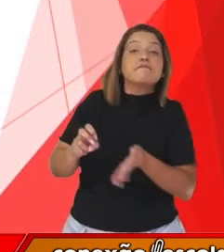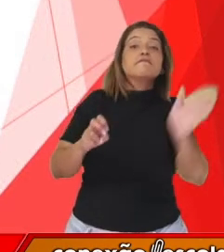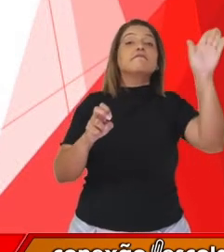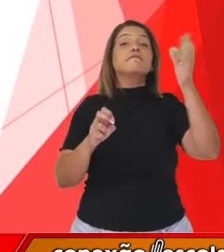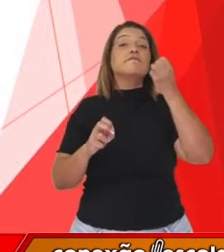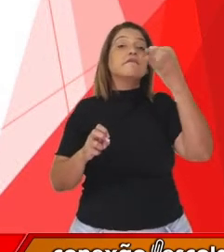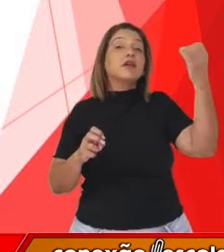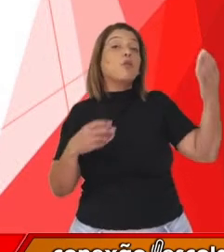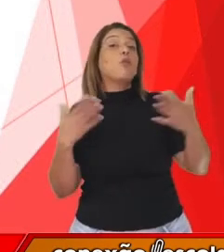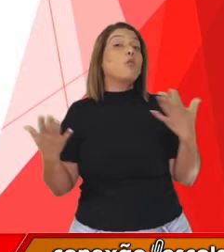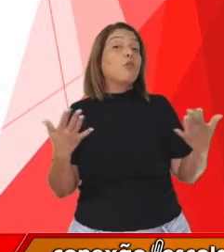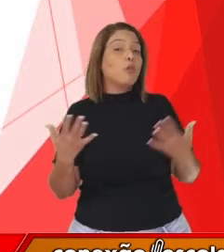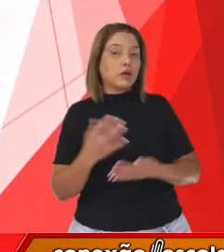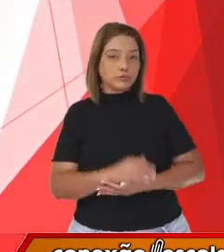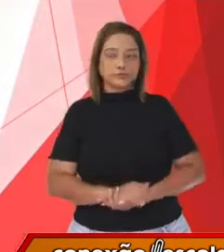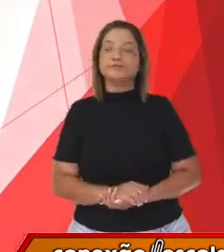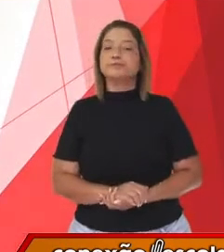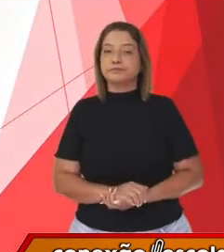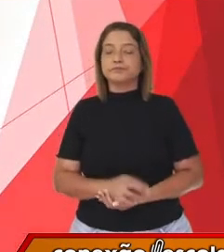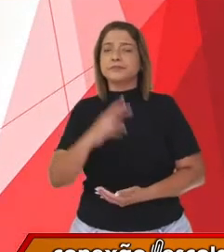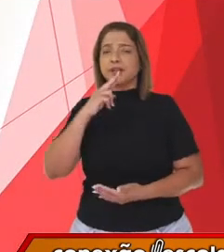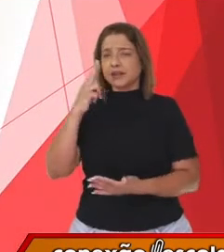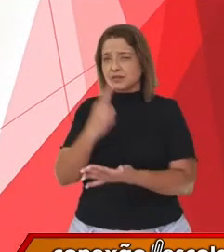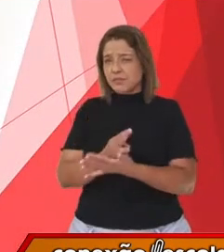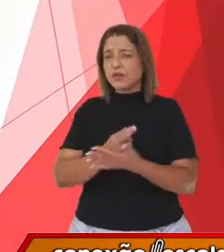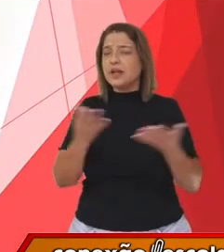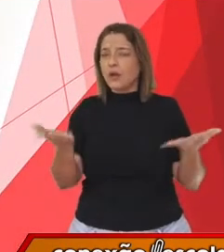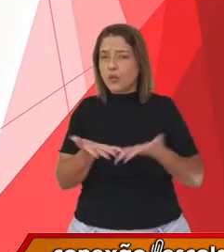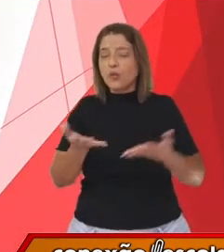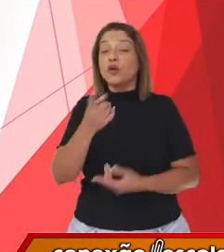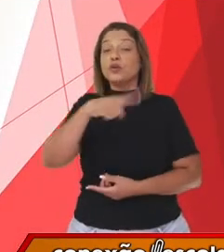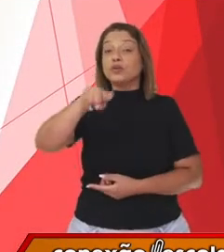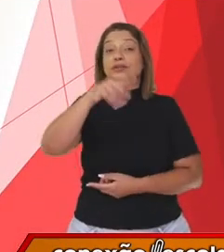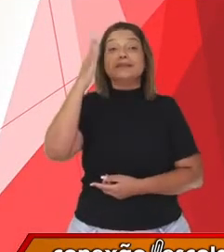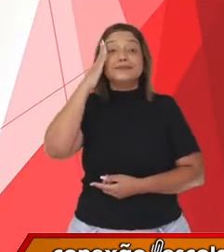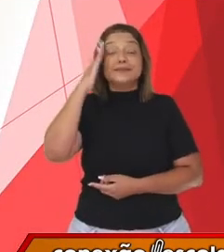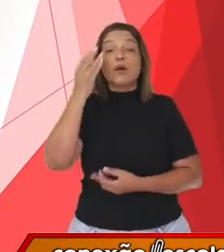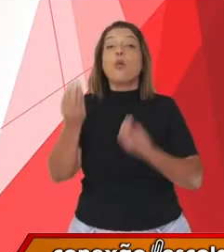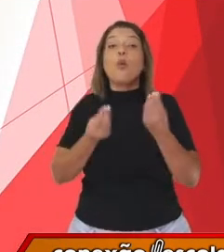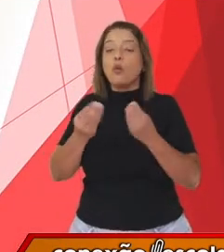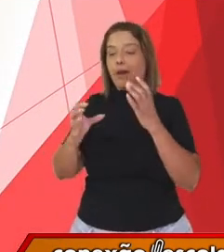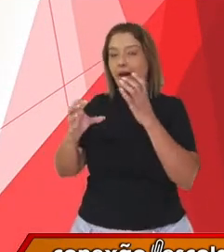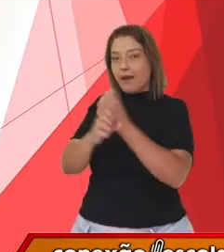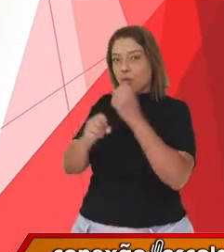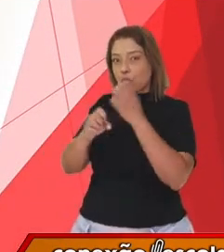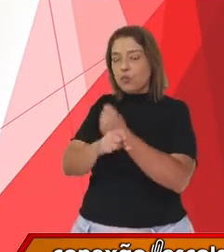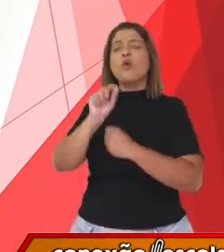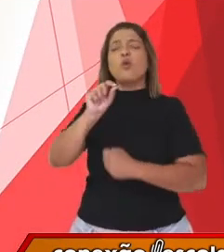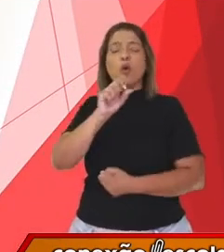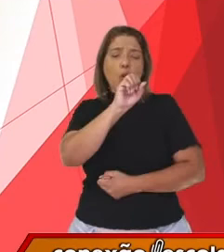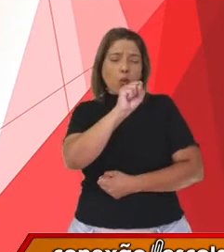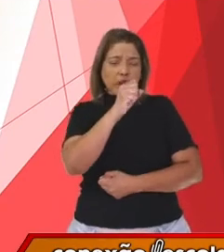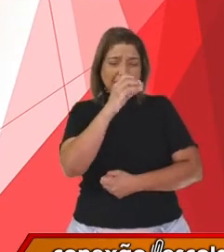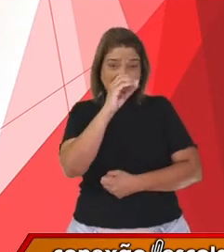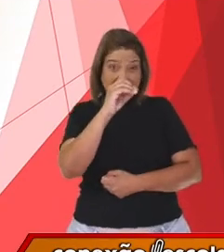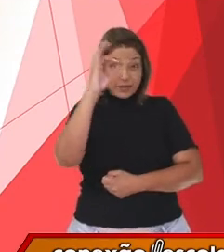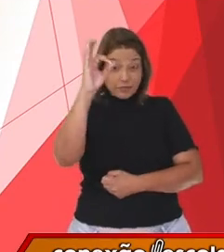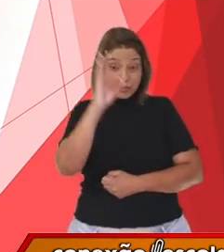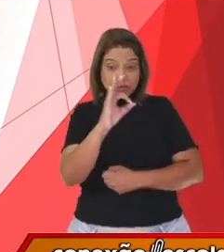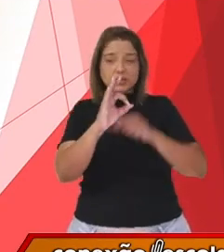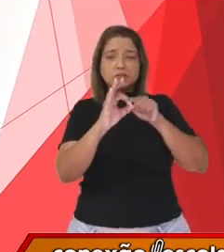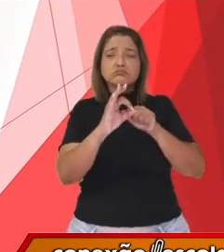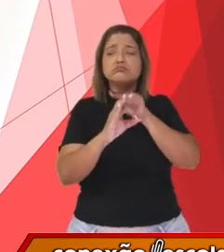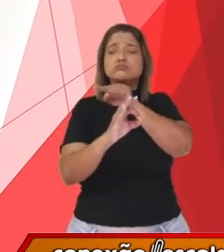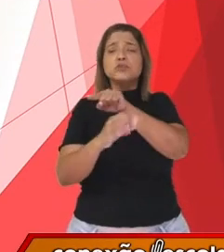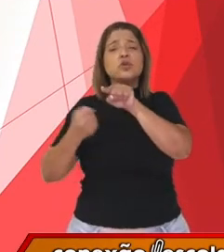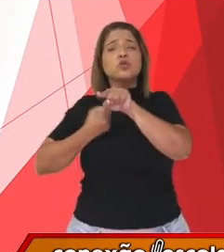excursão? Para responder, nós precisamos calcular quanto é 80% de 35.